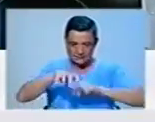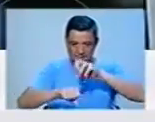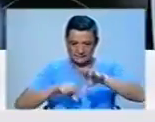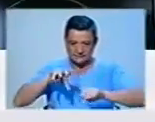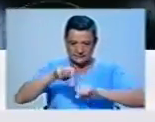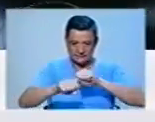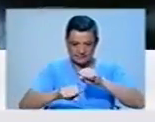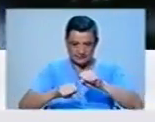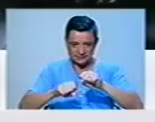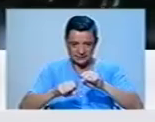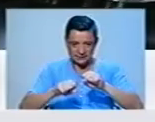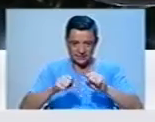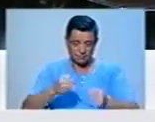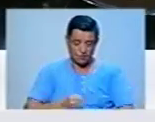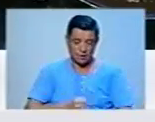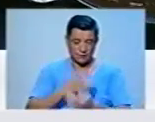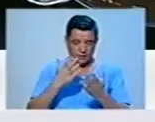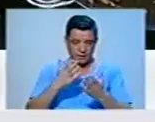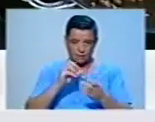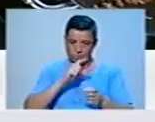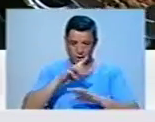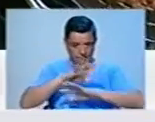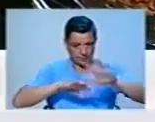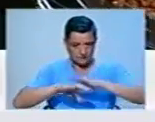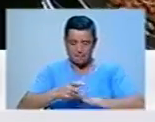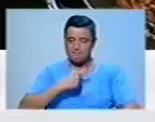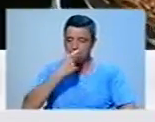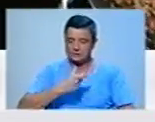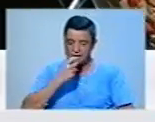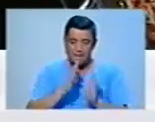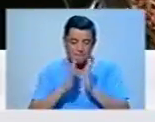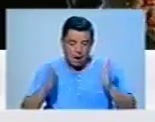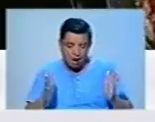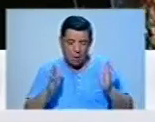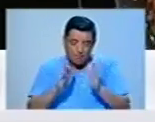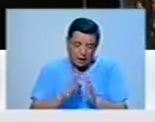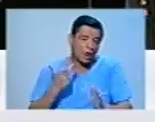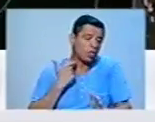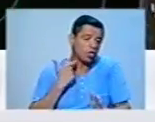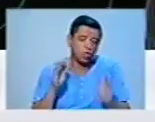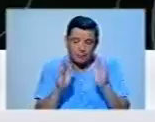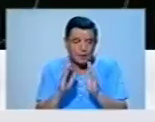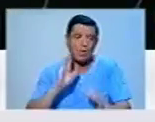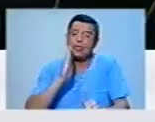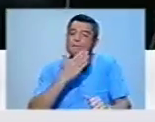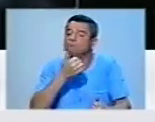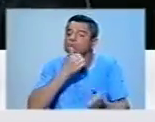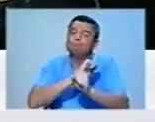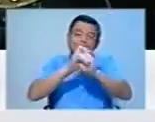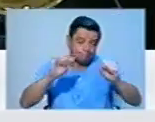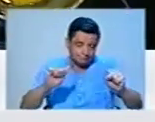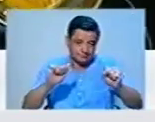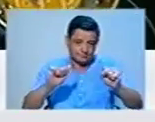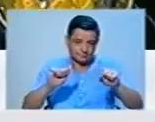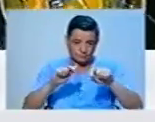Eu muitas das vezes... Claro que pode fazer os pastéis maiores ou mais pequeninos, de acordo com o seu gosto.